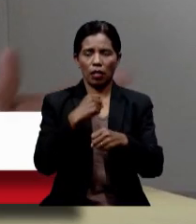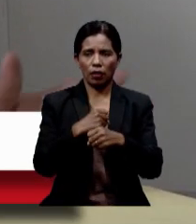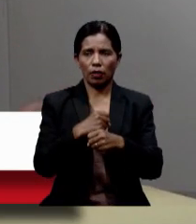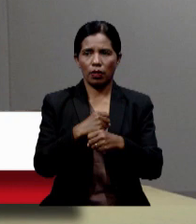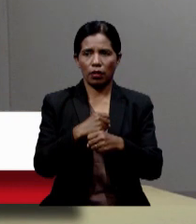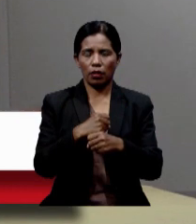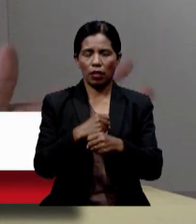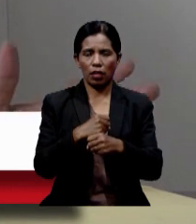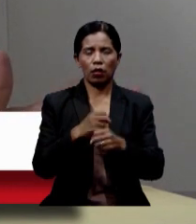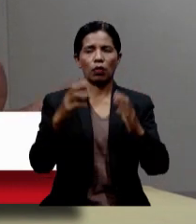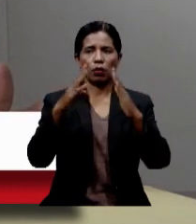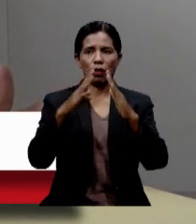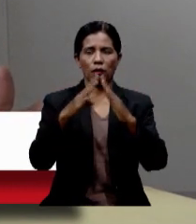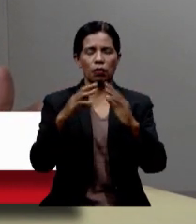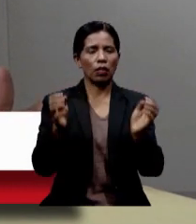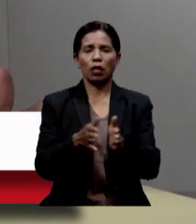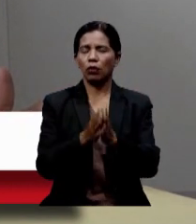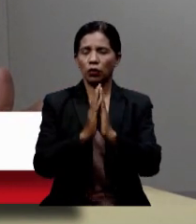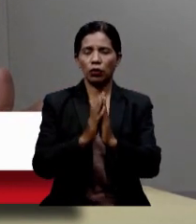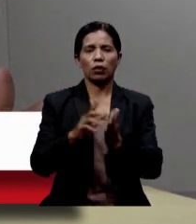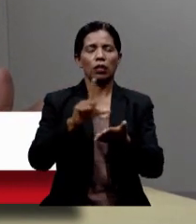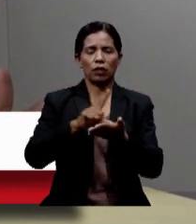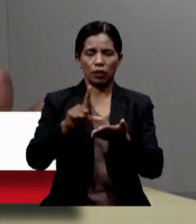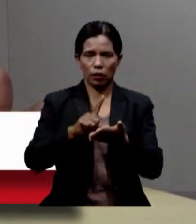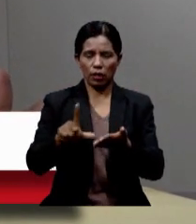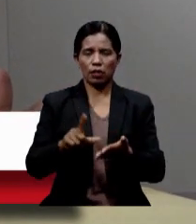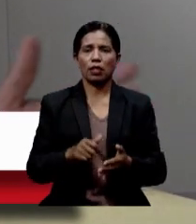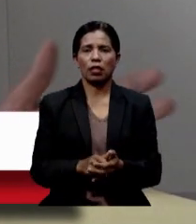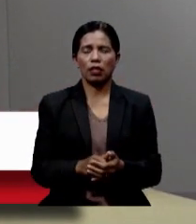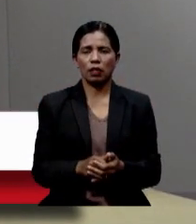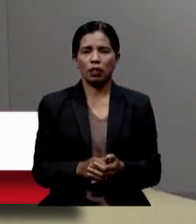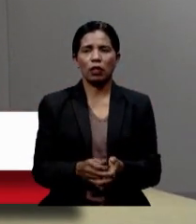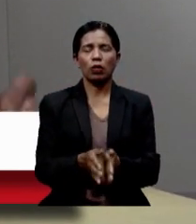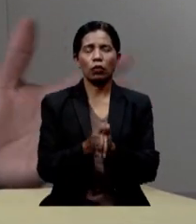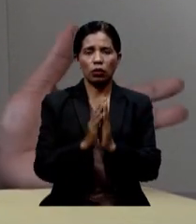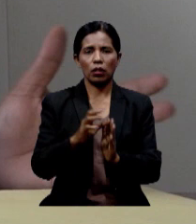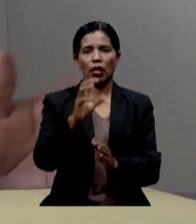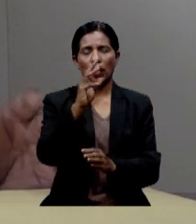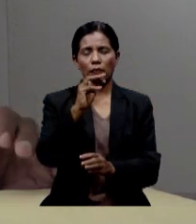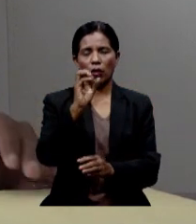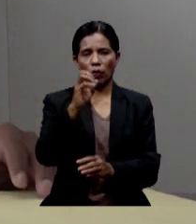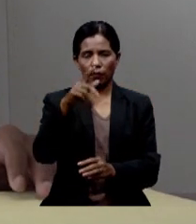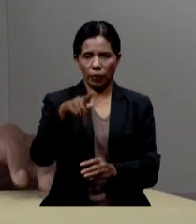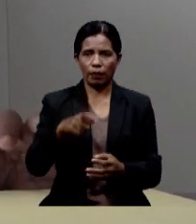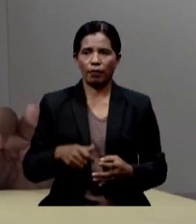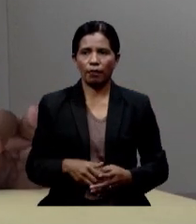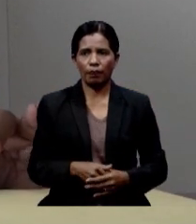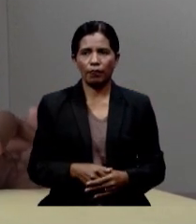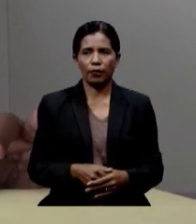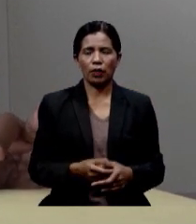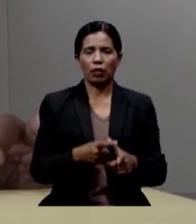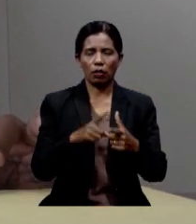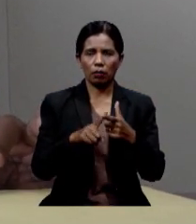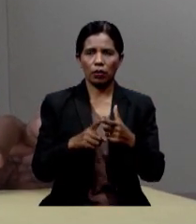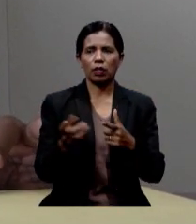a la construção, lá é licença. Lá é licença, use obras públicas, liga a direção de anel. Então,